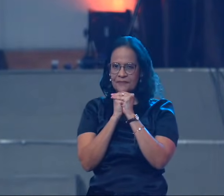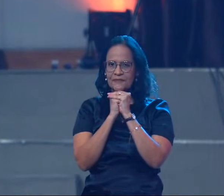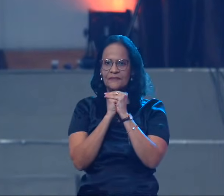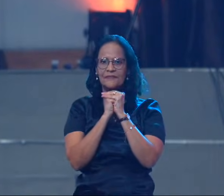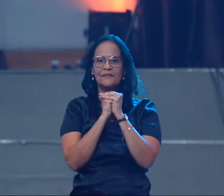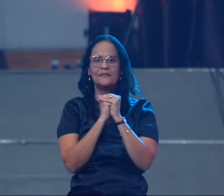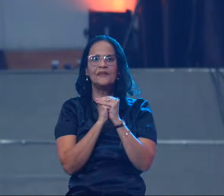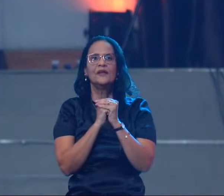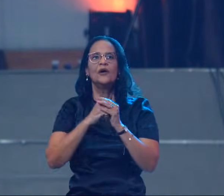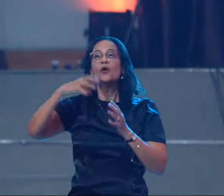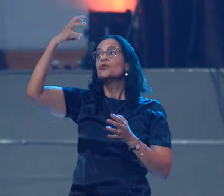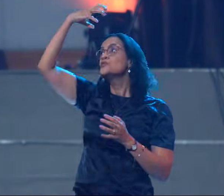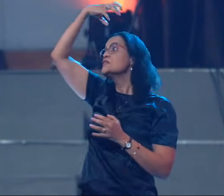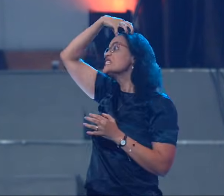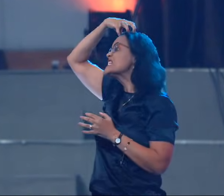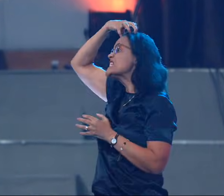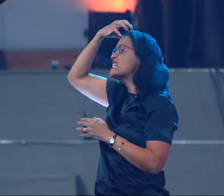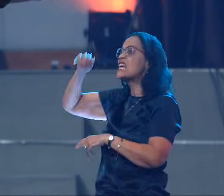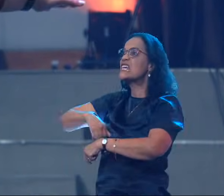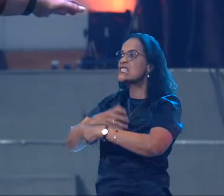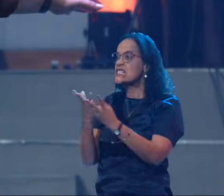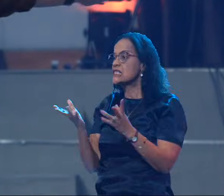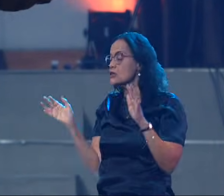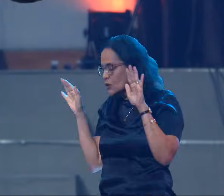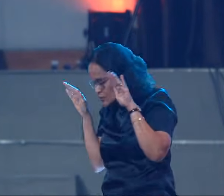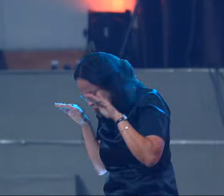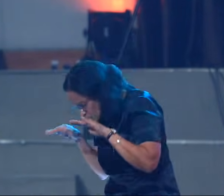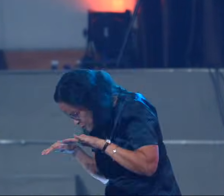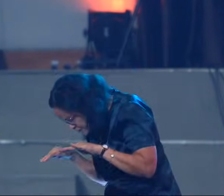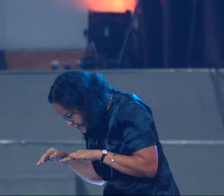Os reis da terra se curvarão diante do nosso Deus.